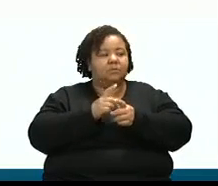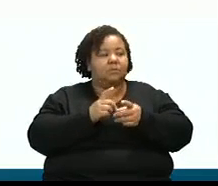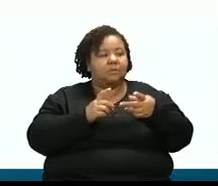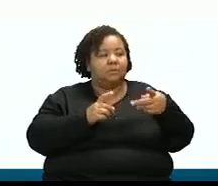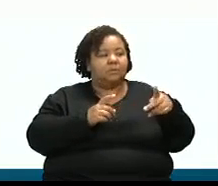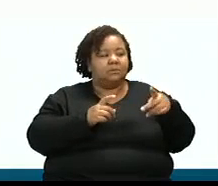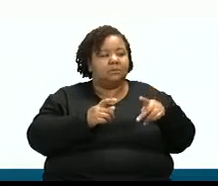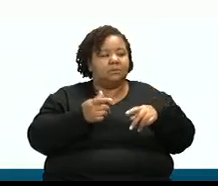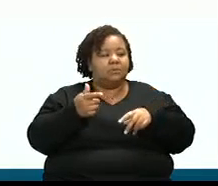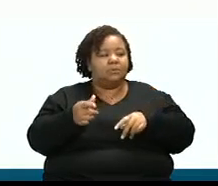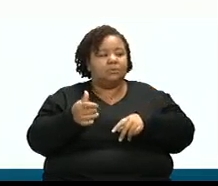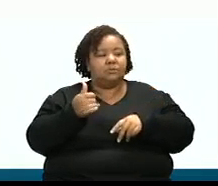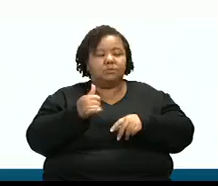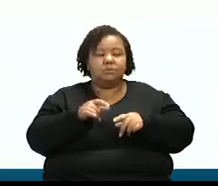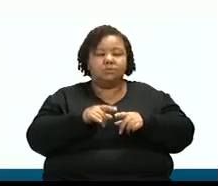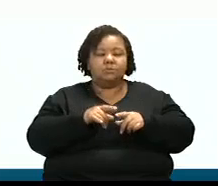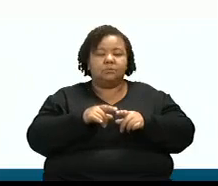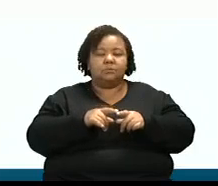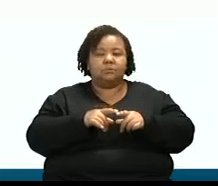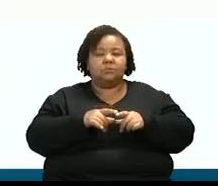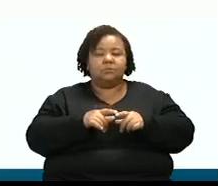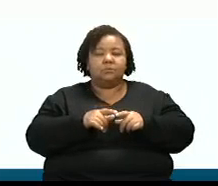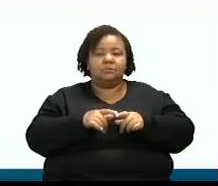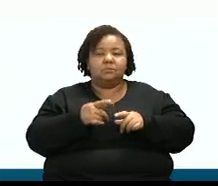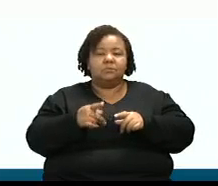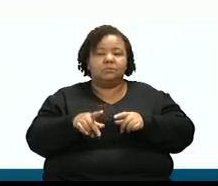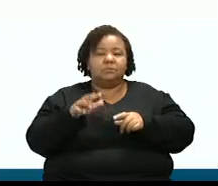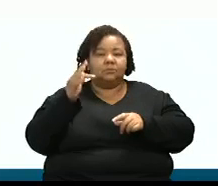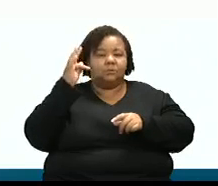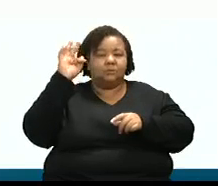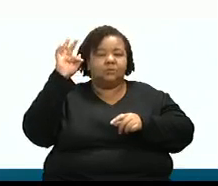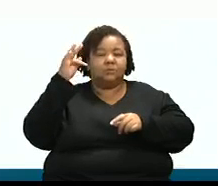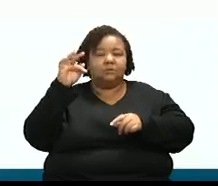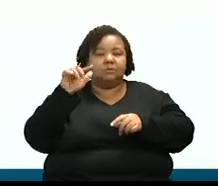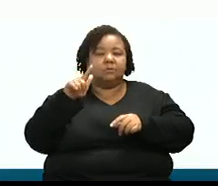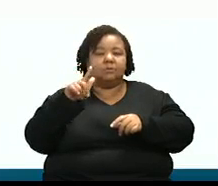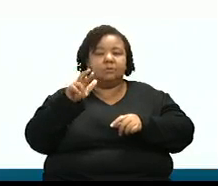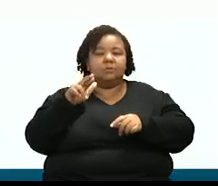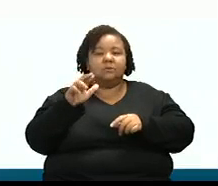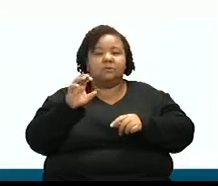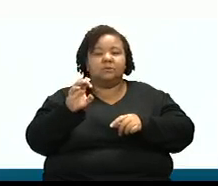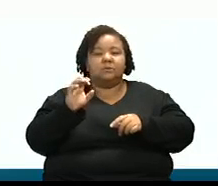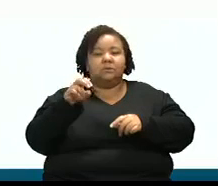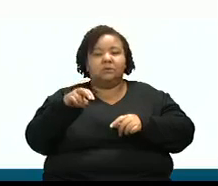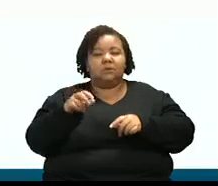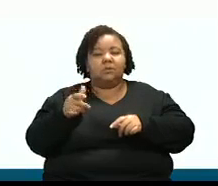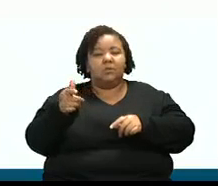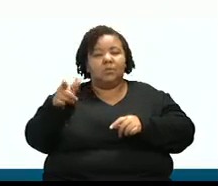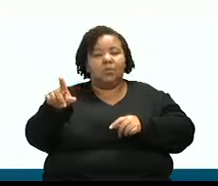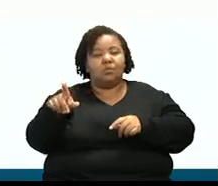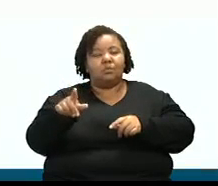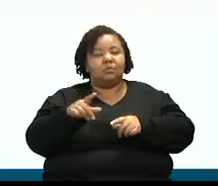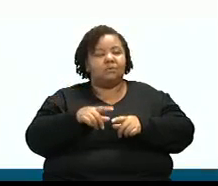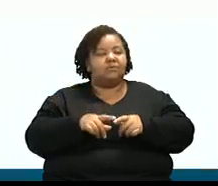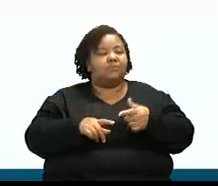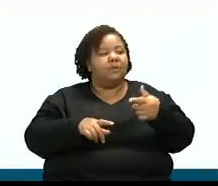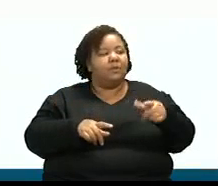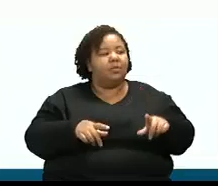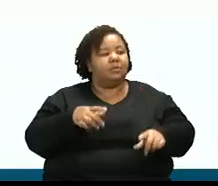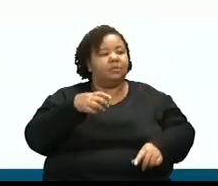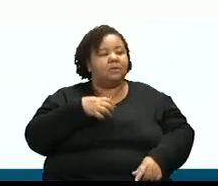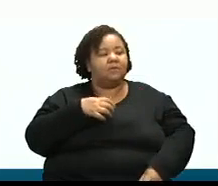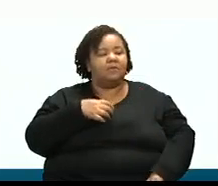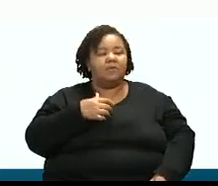essa outra expressão, inclusive, no teorema de Green ou em outros teoremas. E qual que é a outra forma